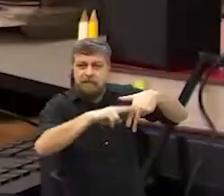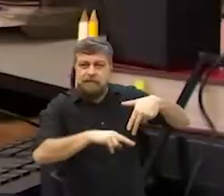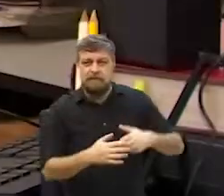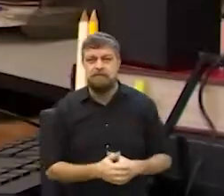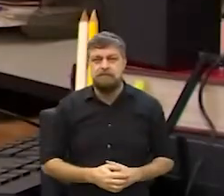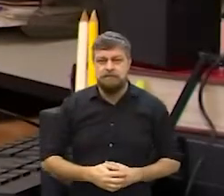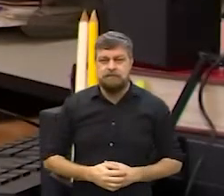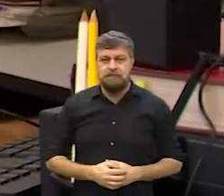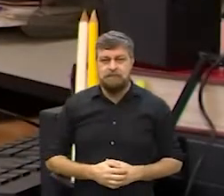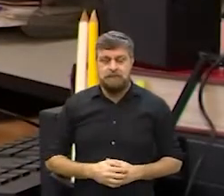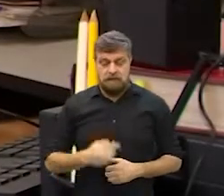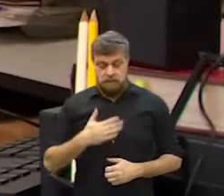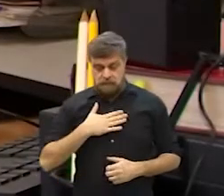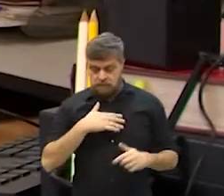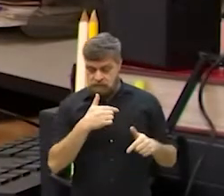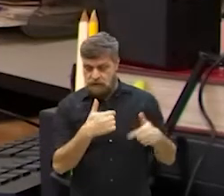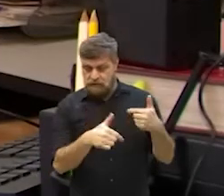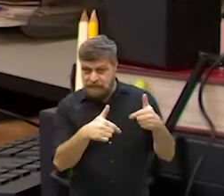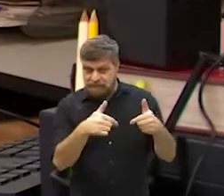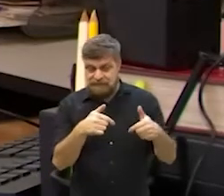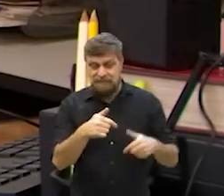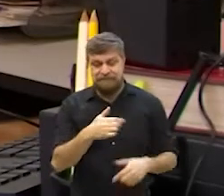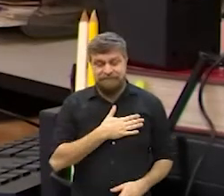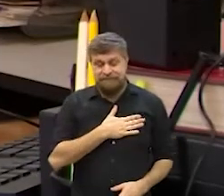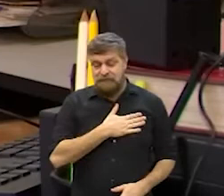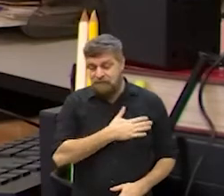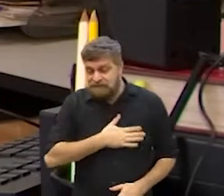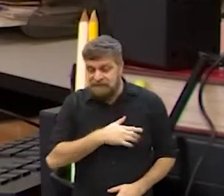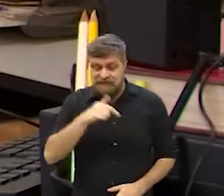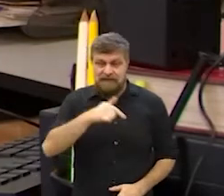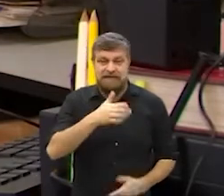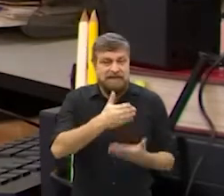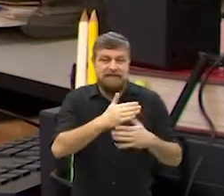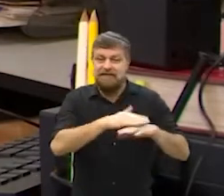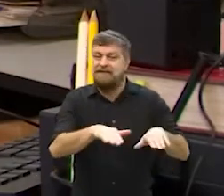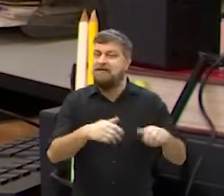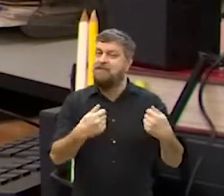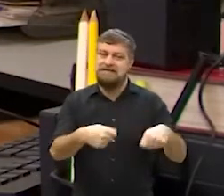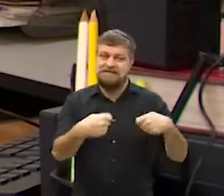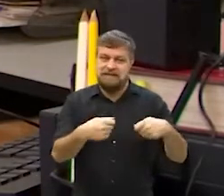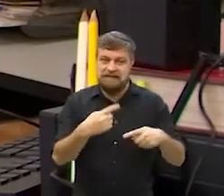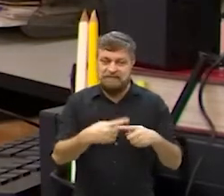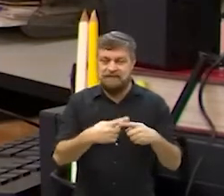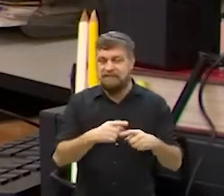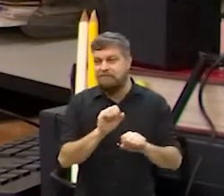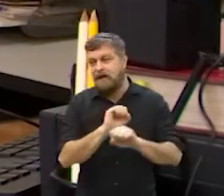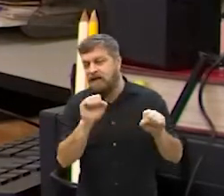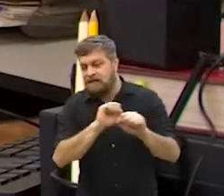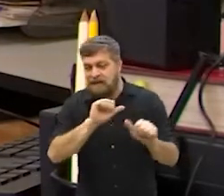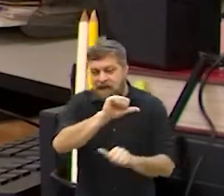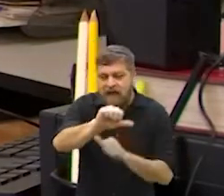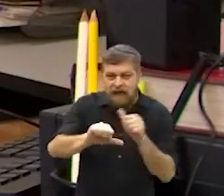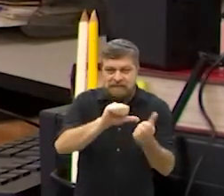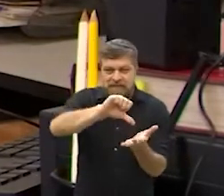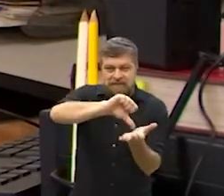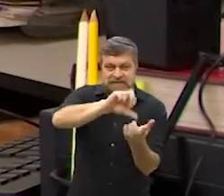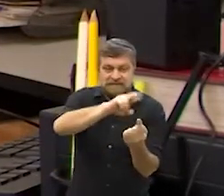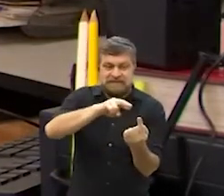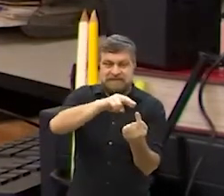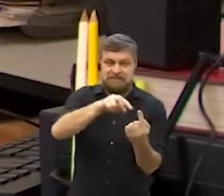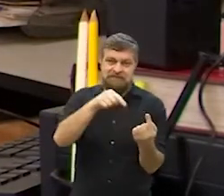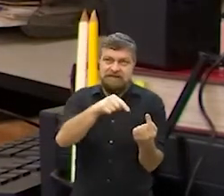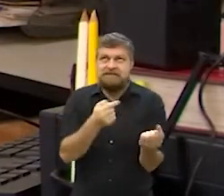gêneros que nós trabalhamos no serviço que nós gostaríamos que não precisar se existir né Nós adoraríamos